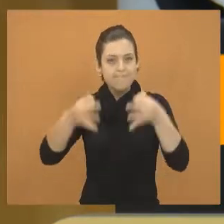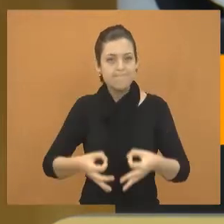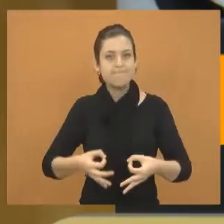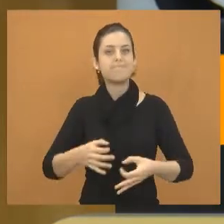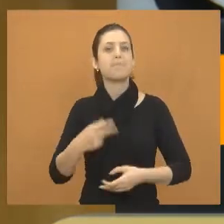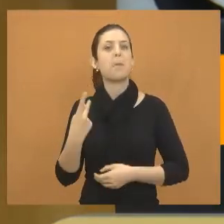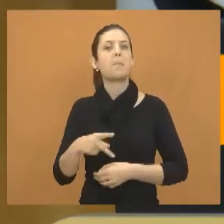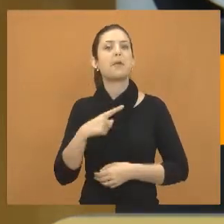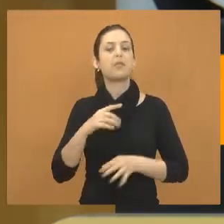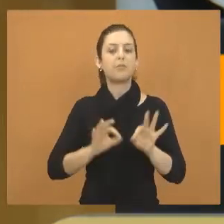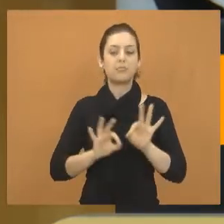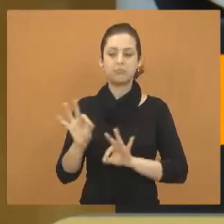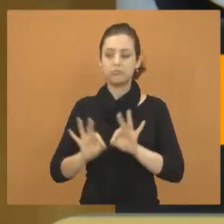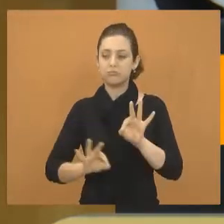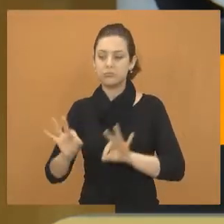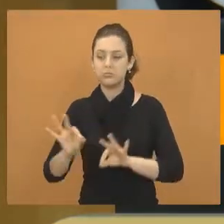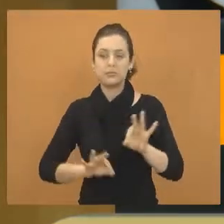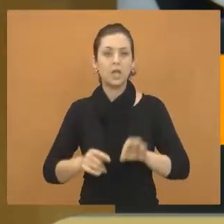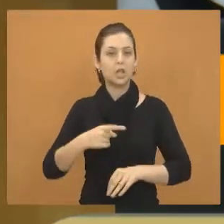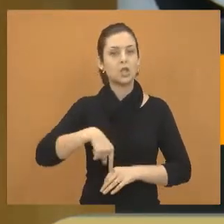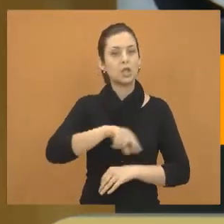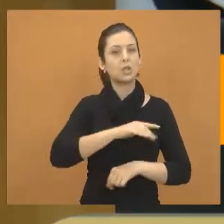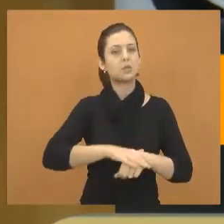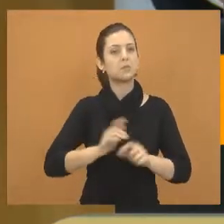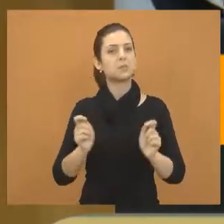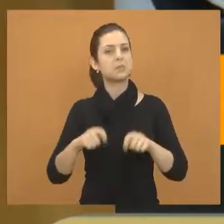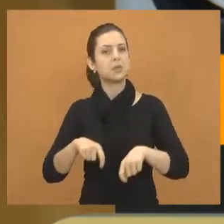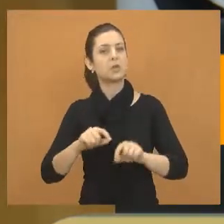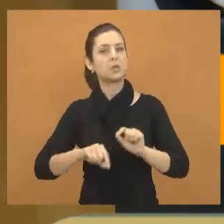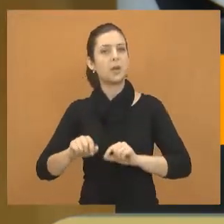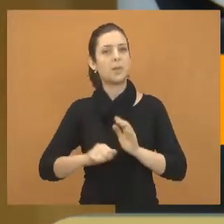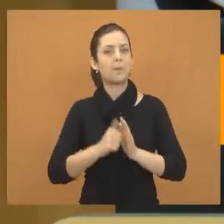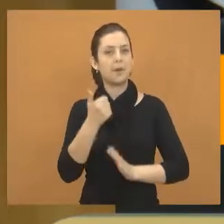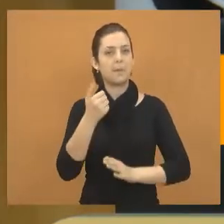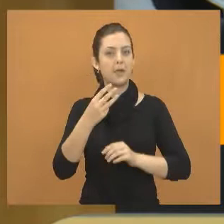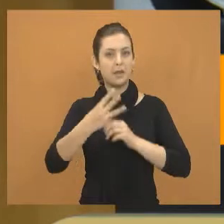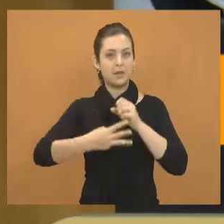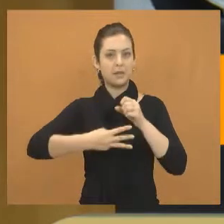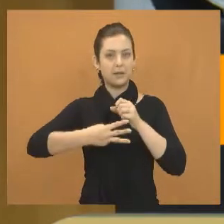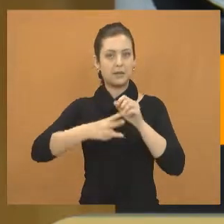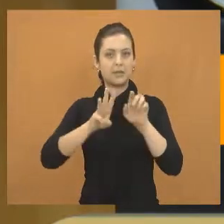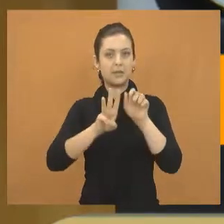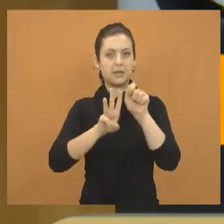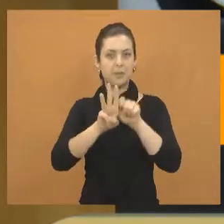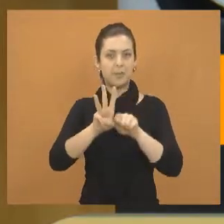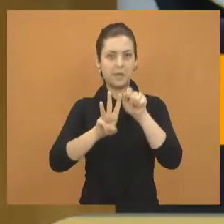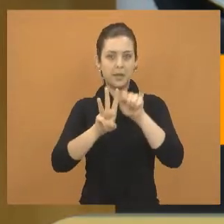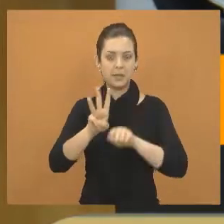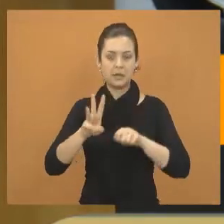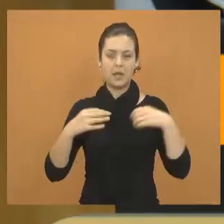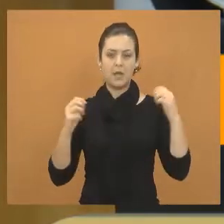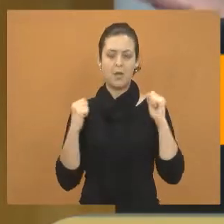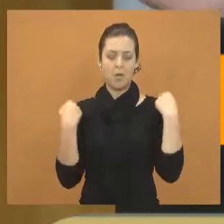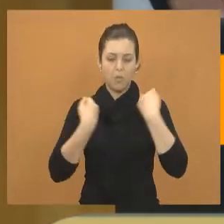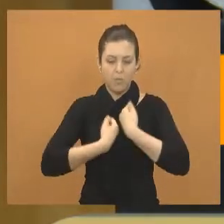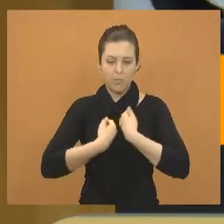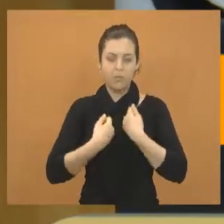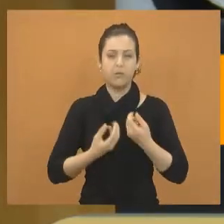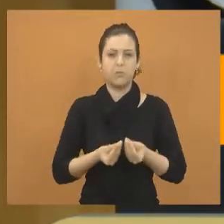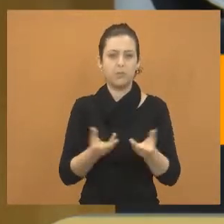adequado para que se prepare, para que a gente possa, já no primeiro trimestre, agasalhar, para que a gente possa